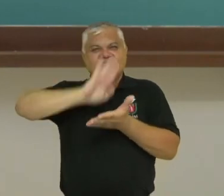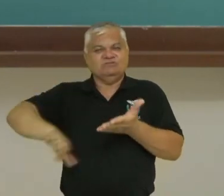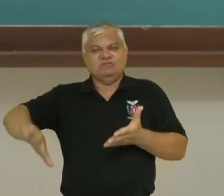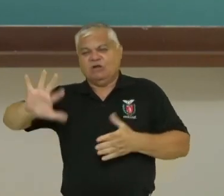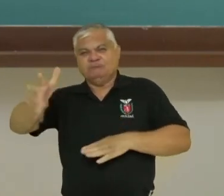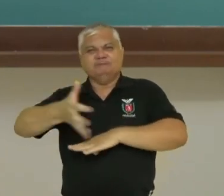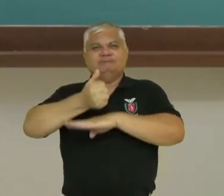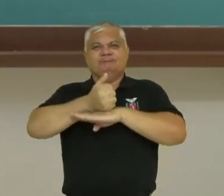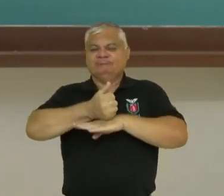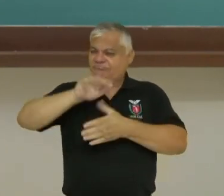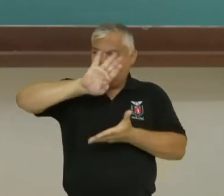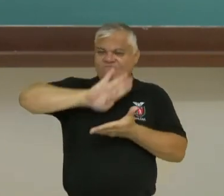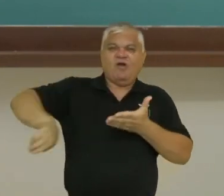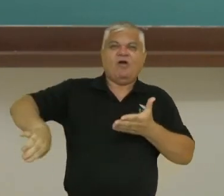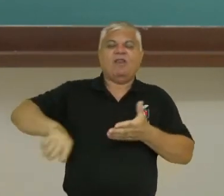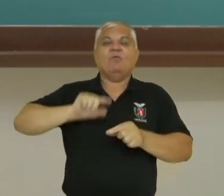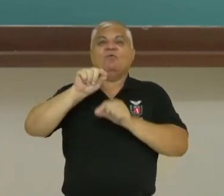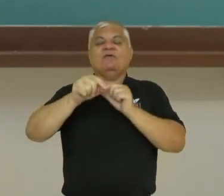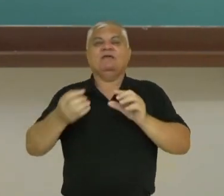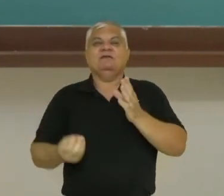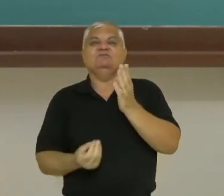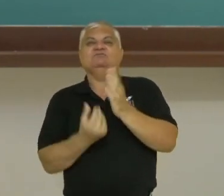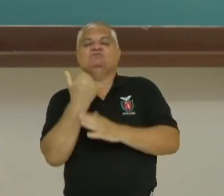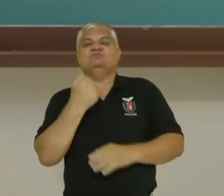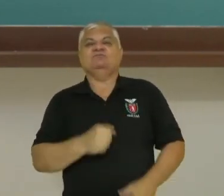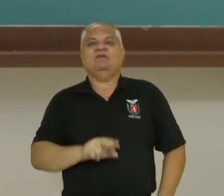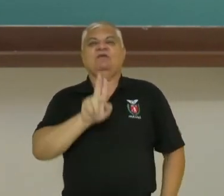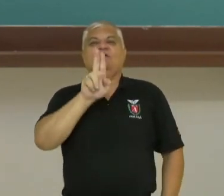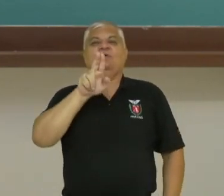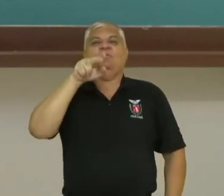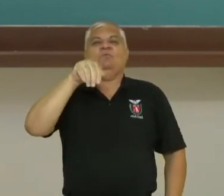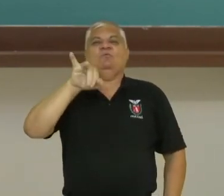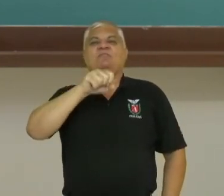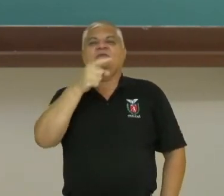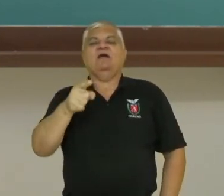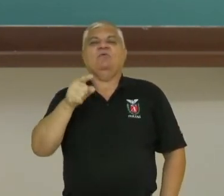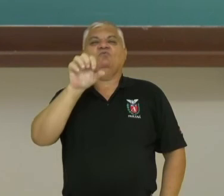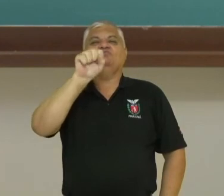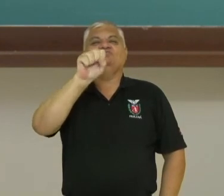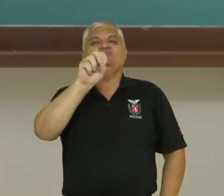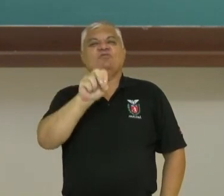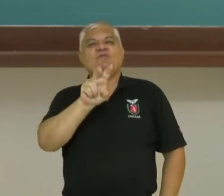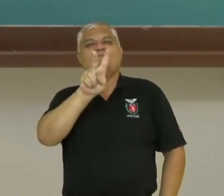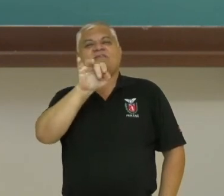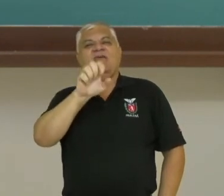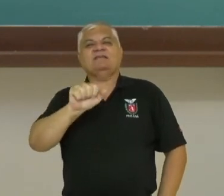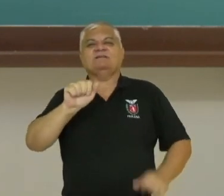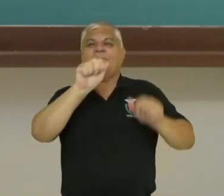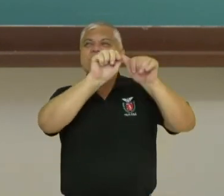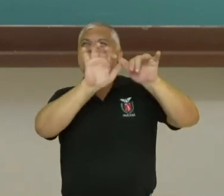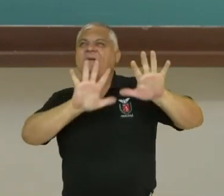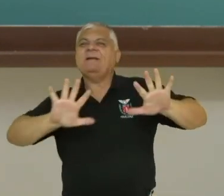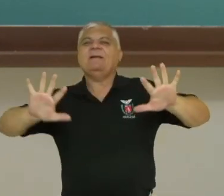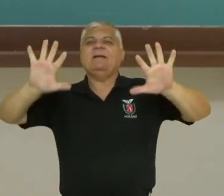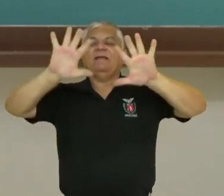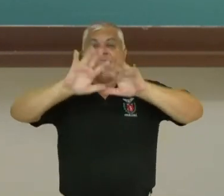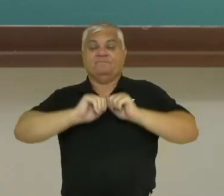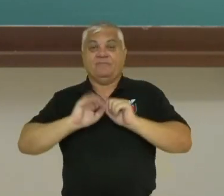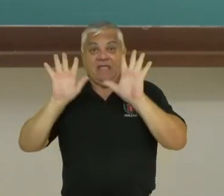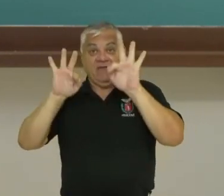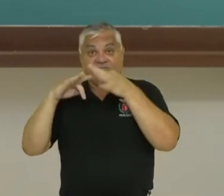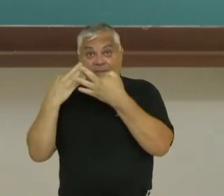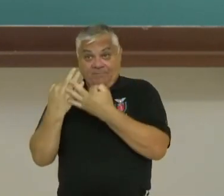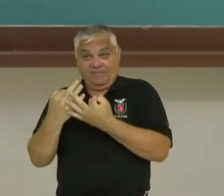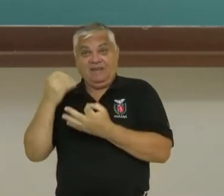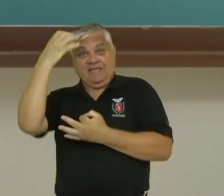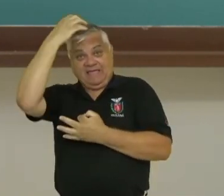Rússia, dando origem à União Soviética. Não foi nada pacífico. A família,